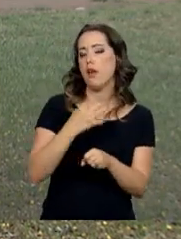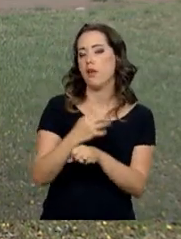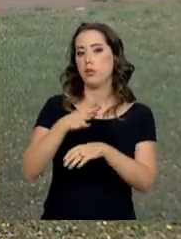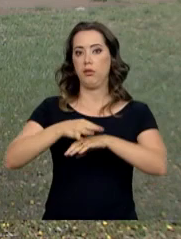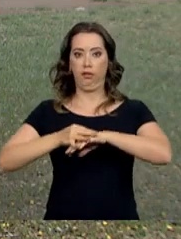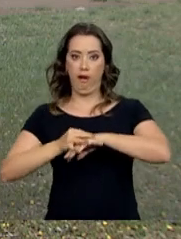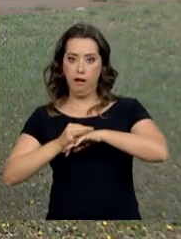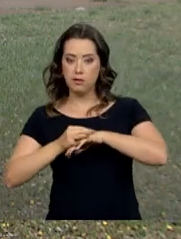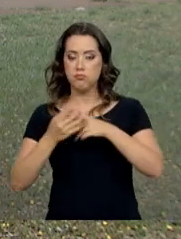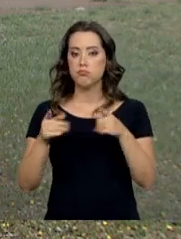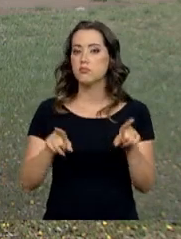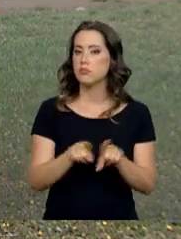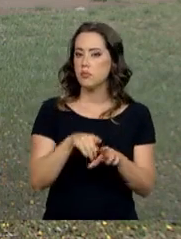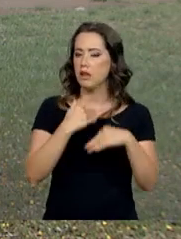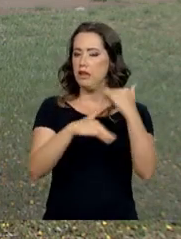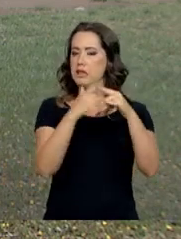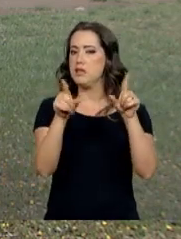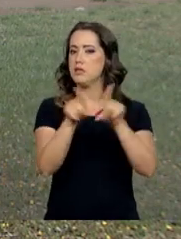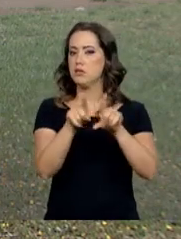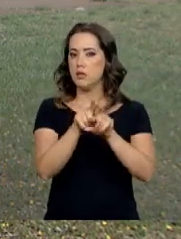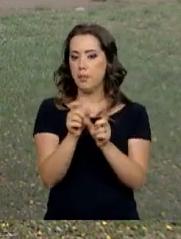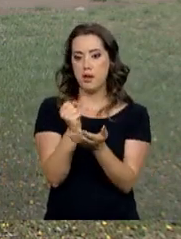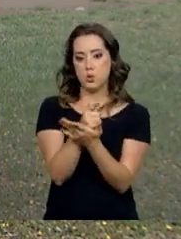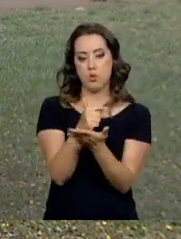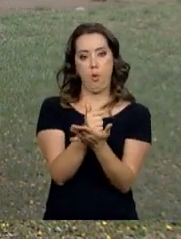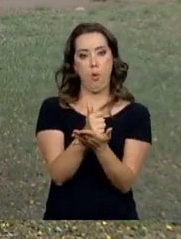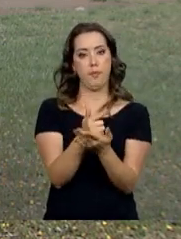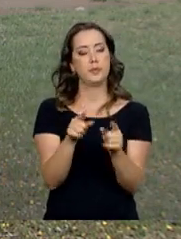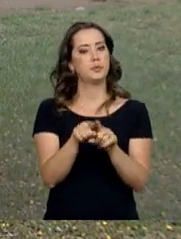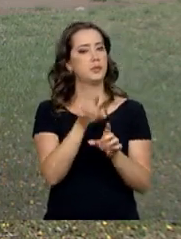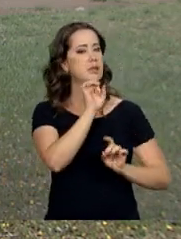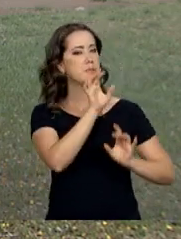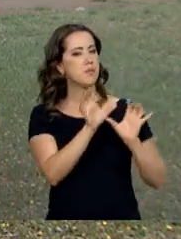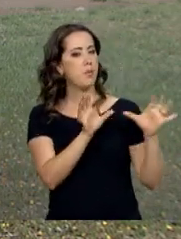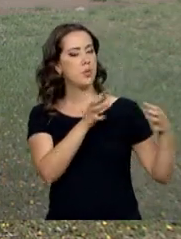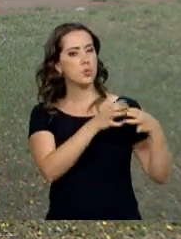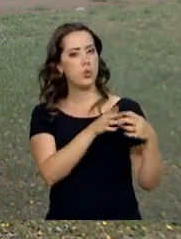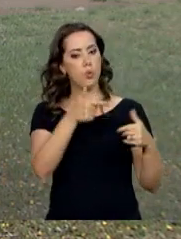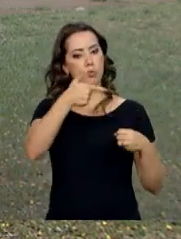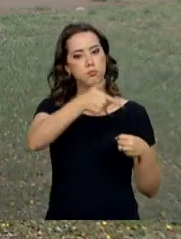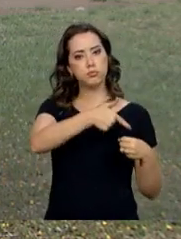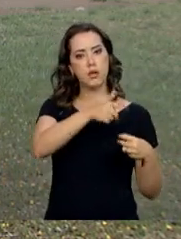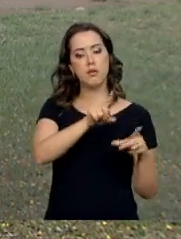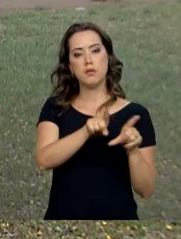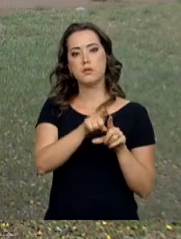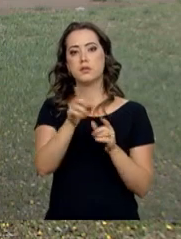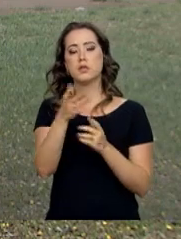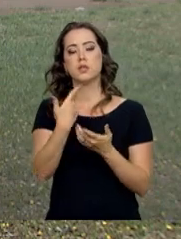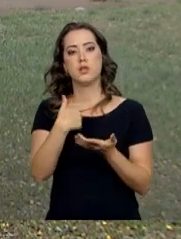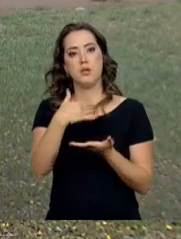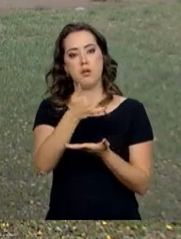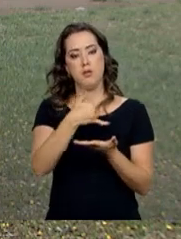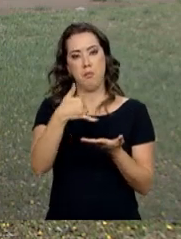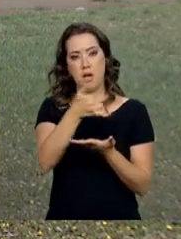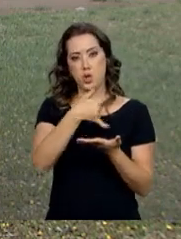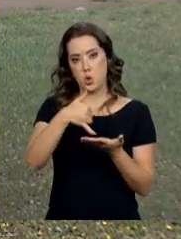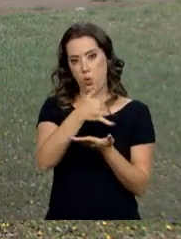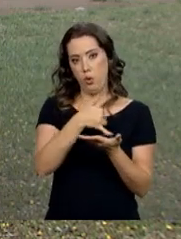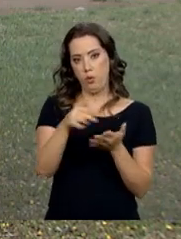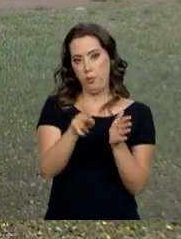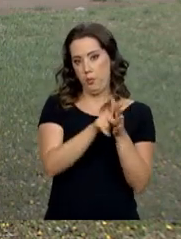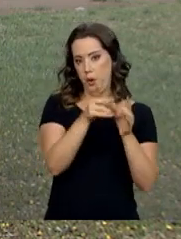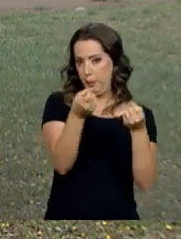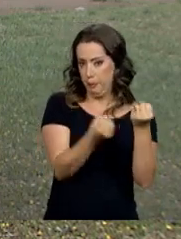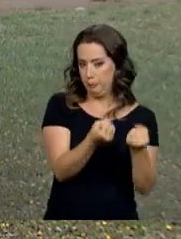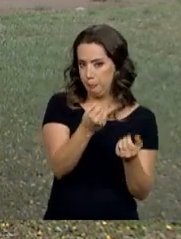no período cresceram também as importações especialmente de combustíveis e de lubrificantes o saldo da balança